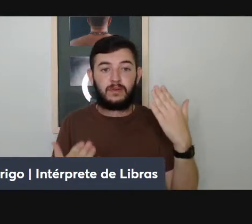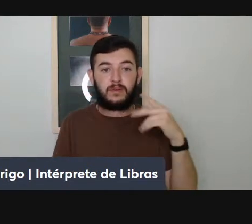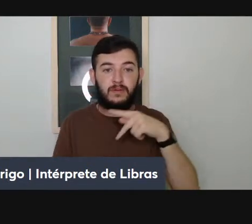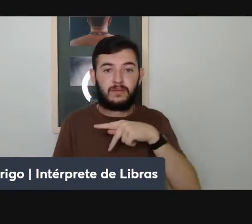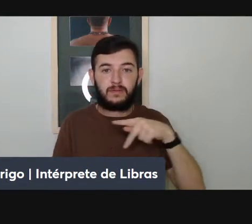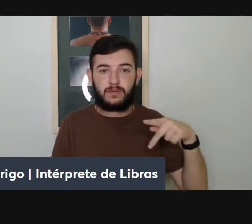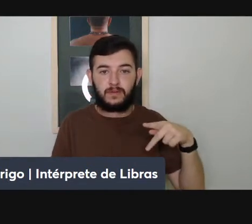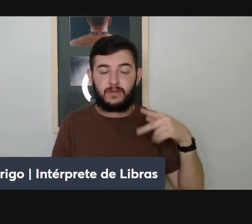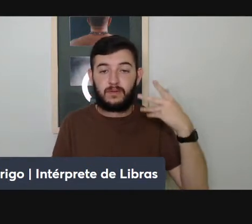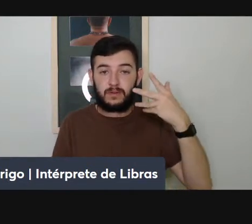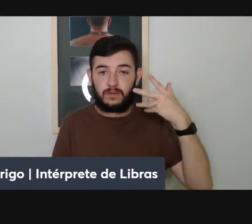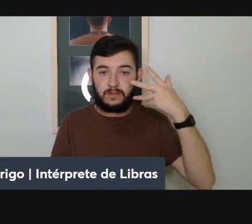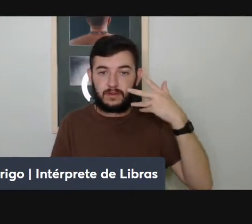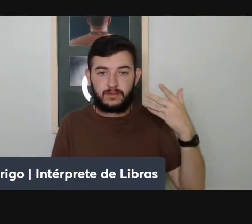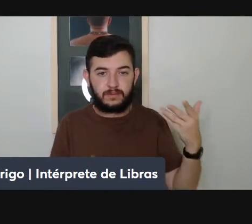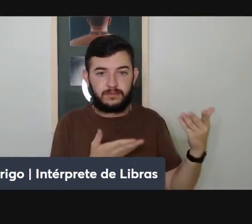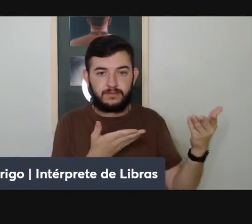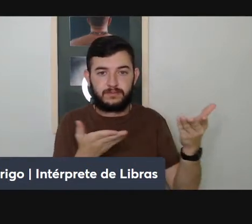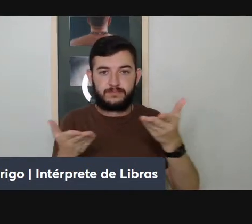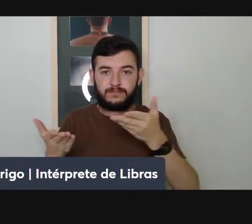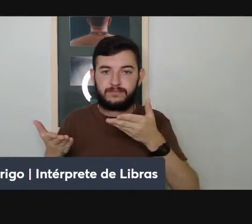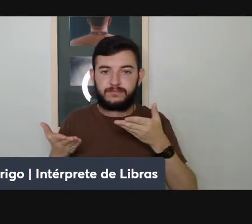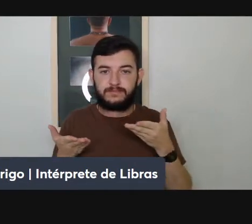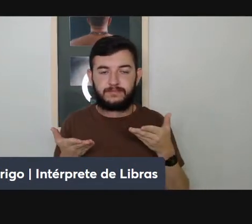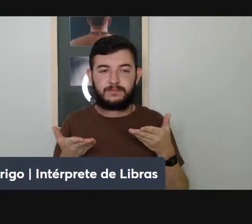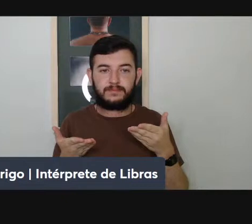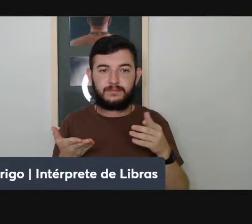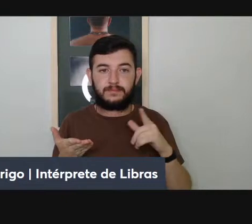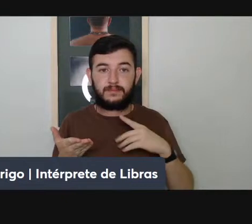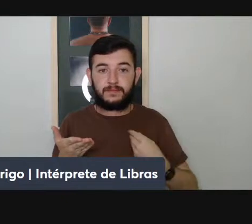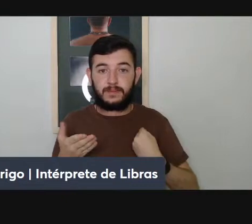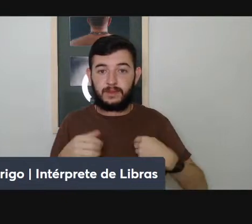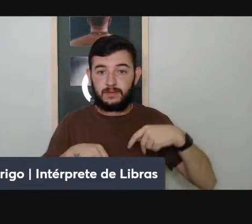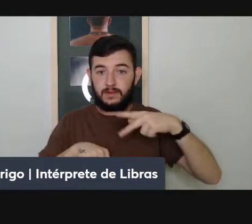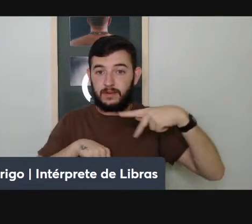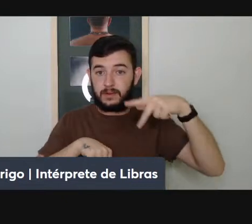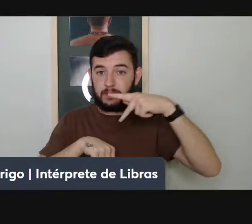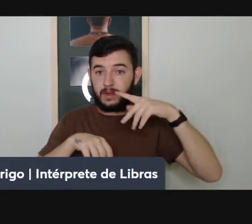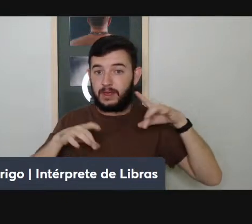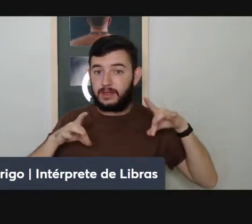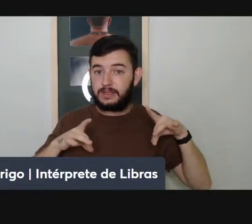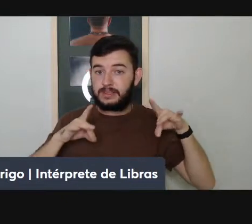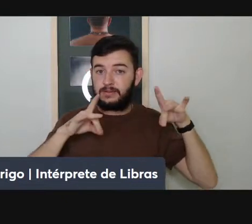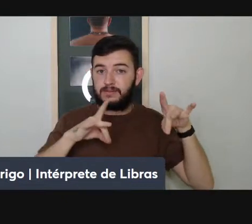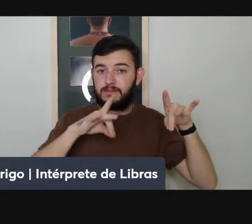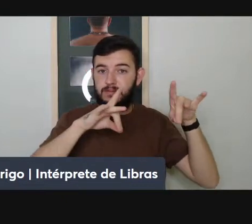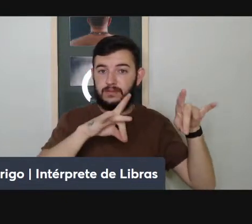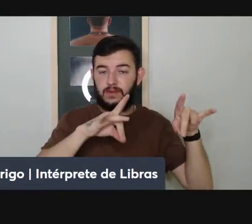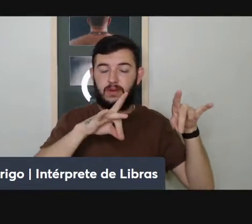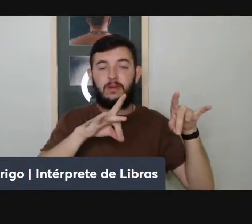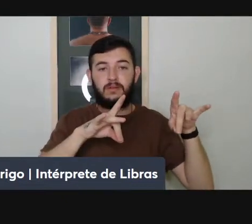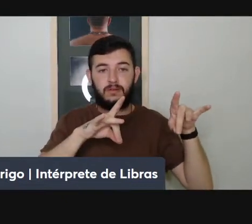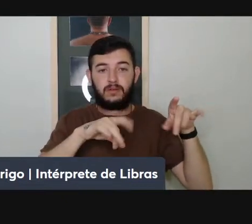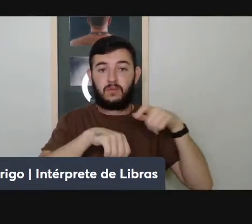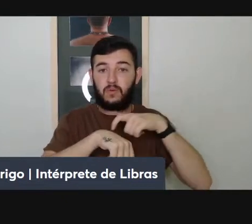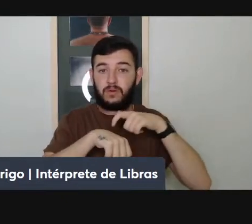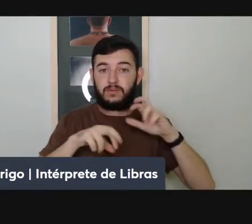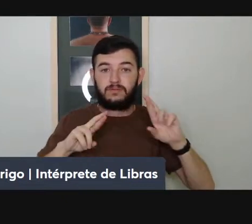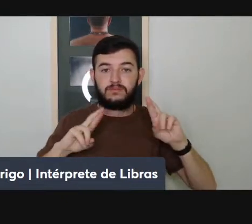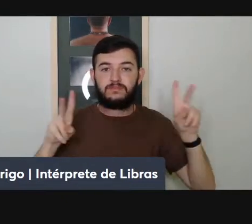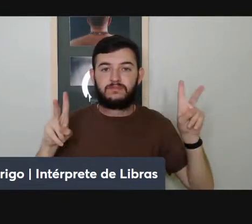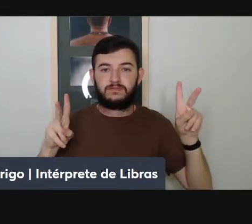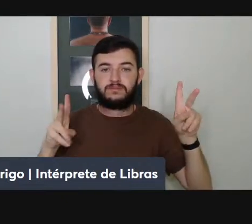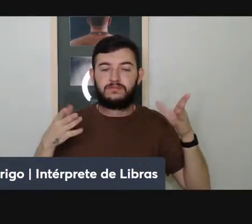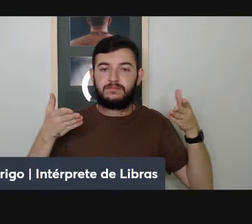nossa convidada, que está lá na Austrália, num fuso horário, participando aqui com a gente hoje